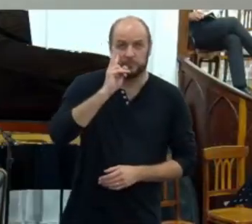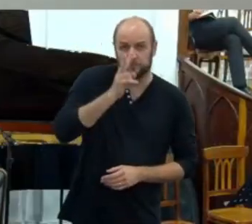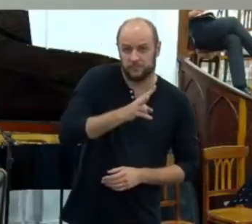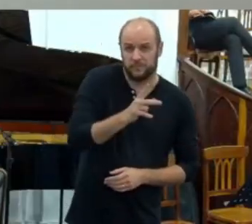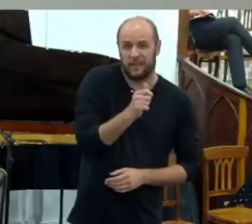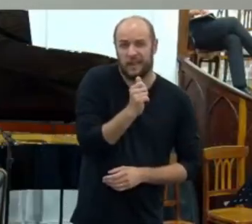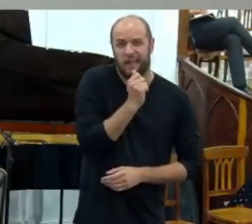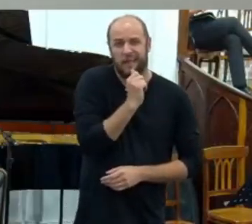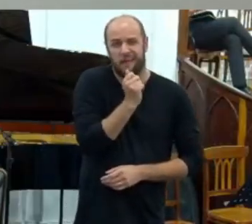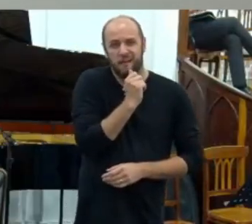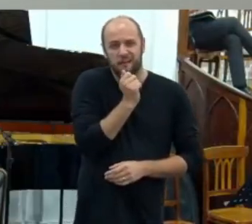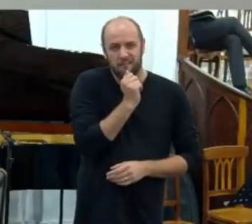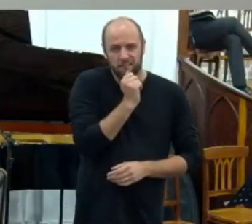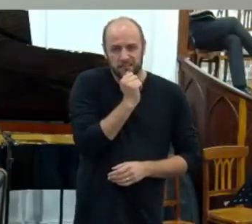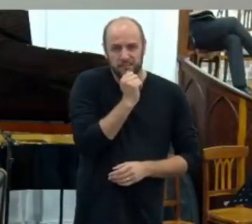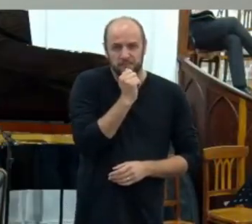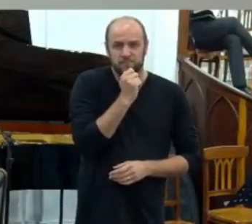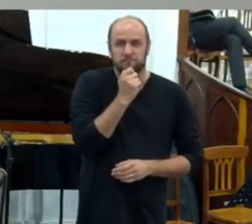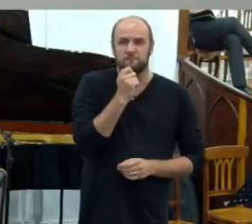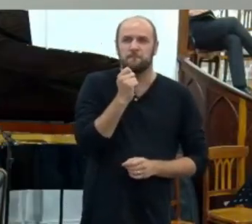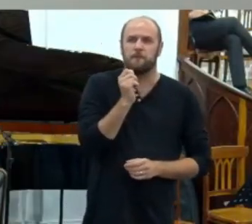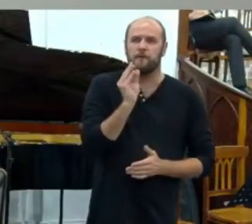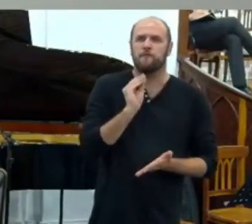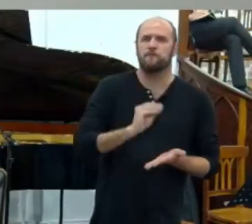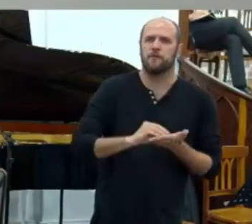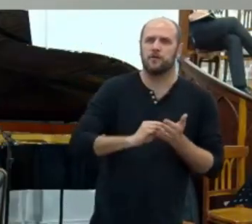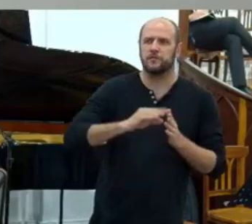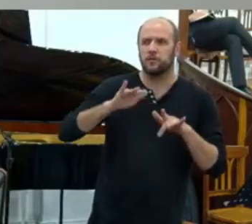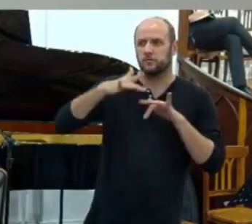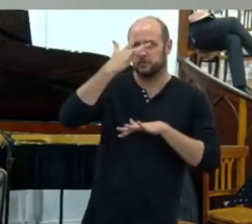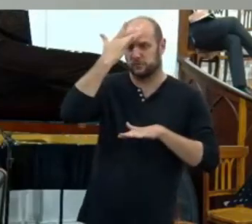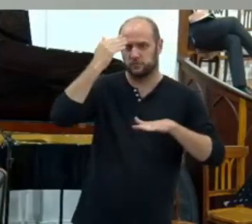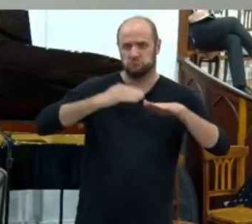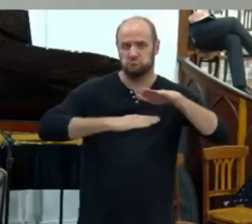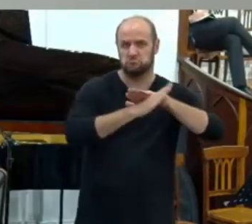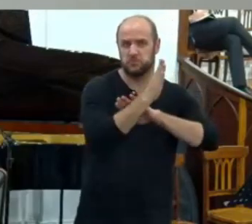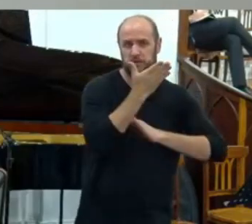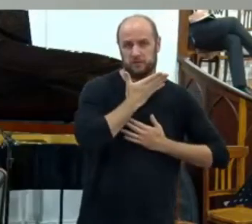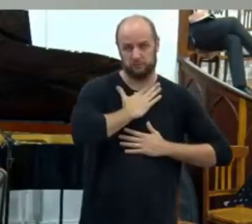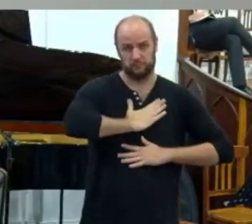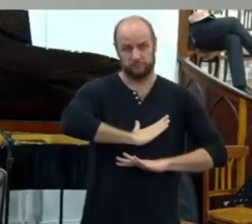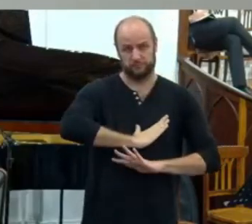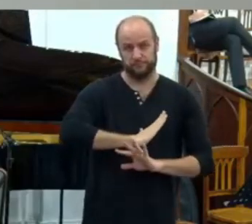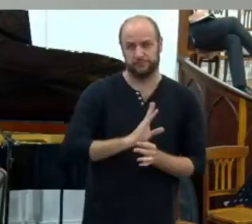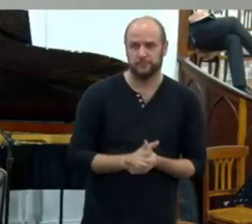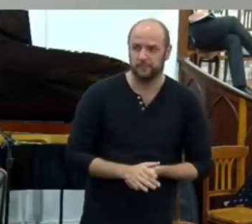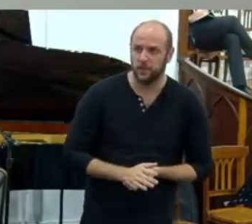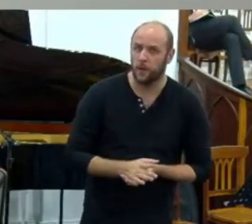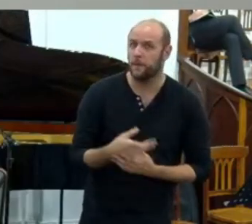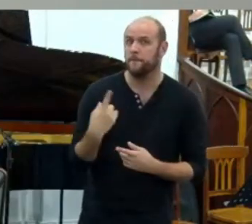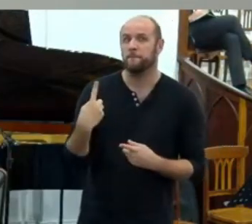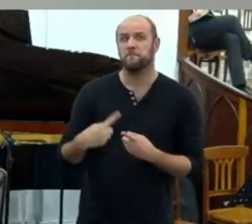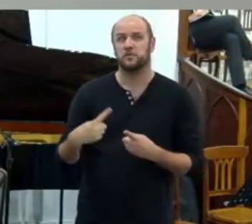resta entrarem alguns naquele descanso, e que por causa